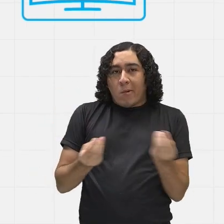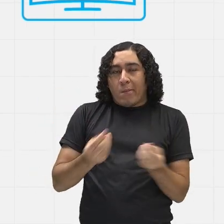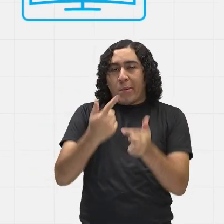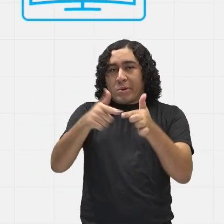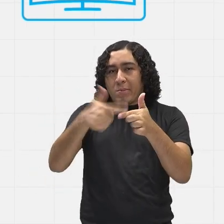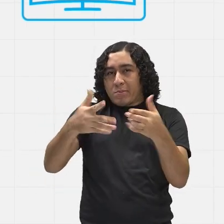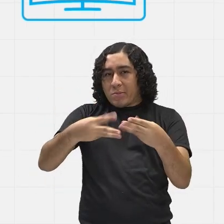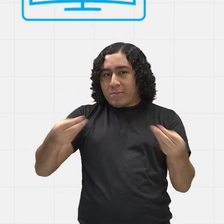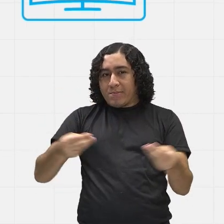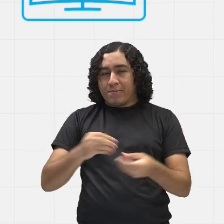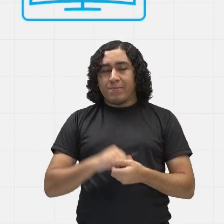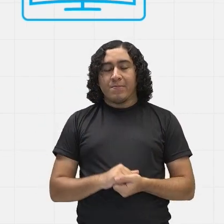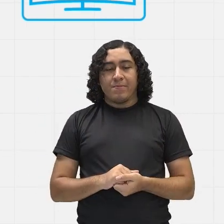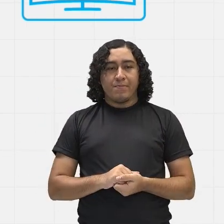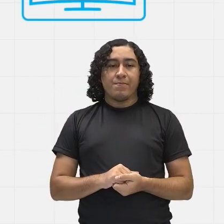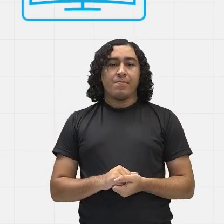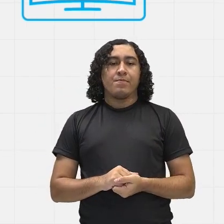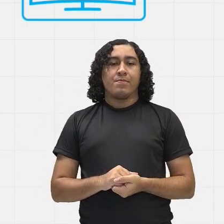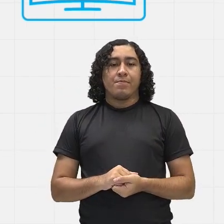soluções.